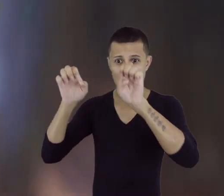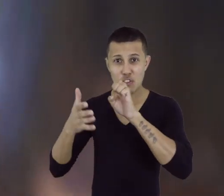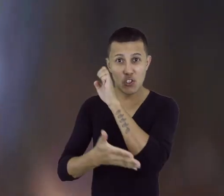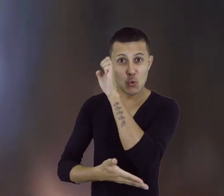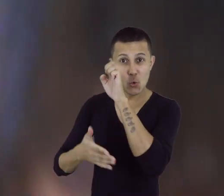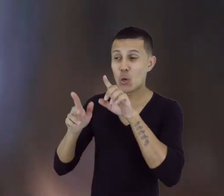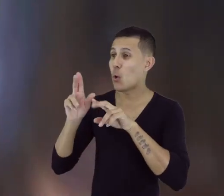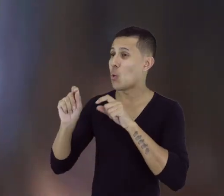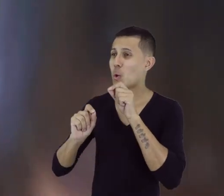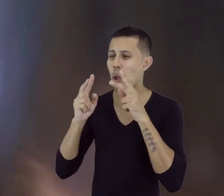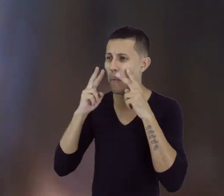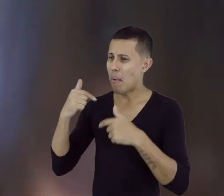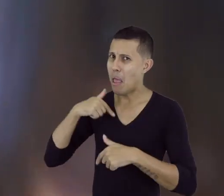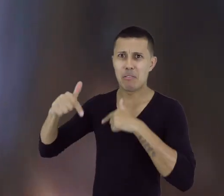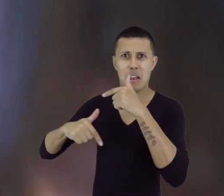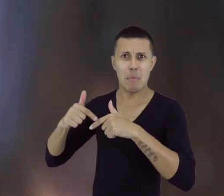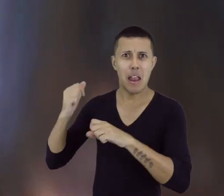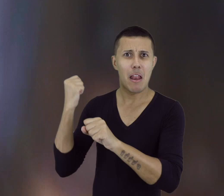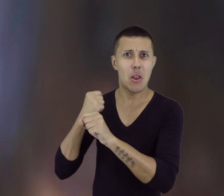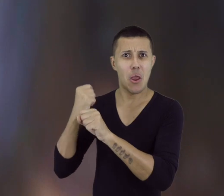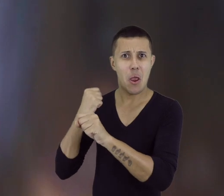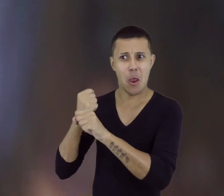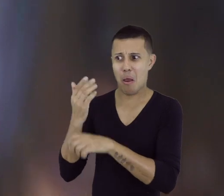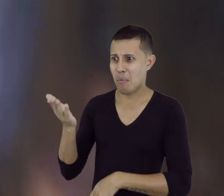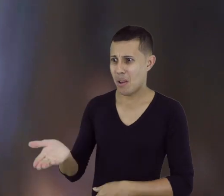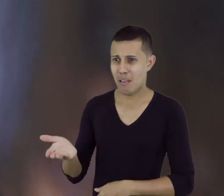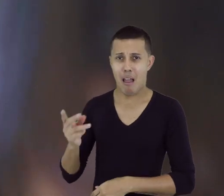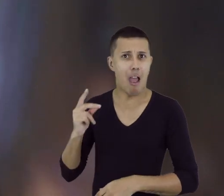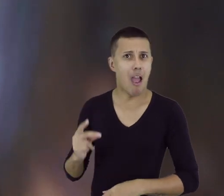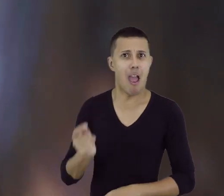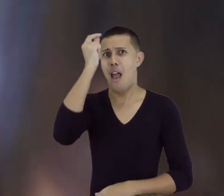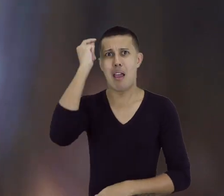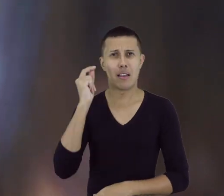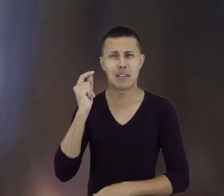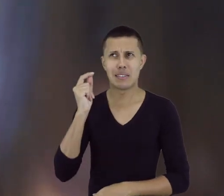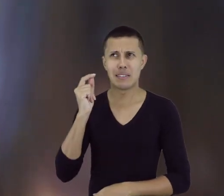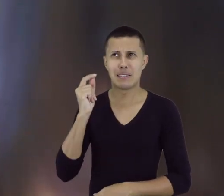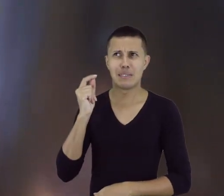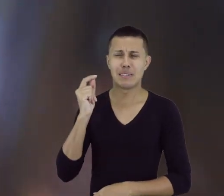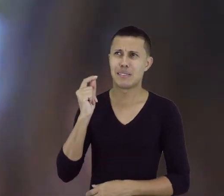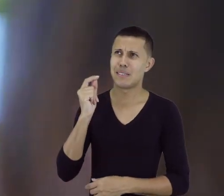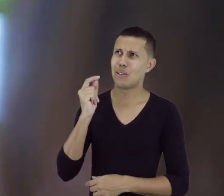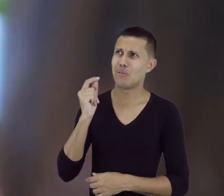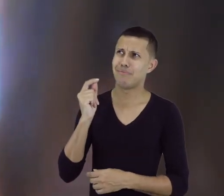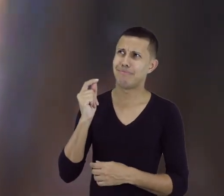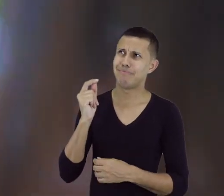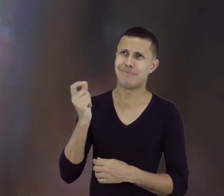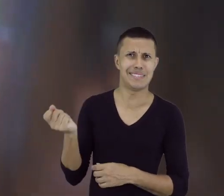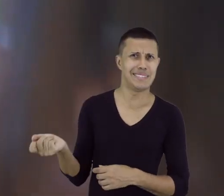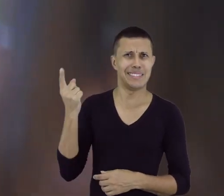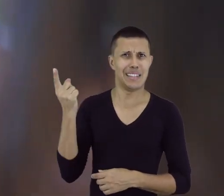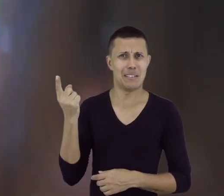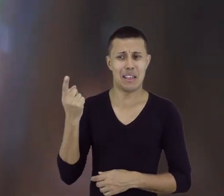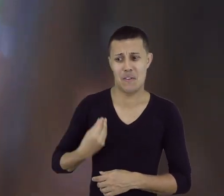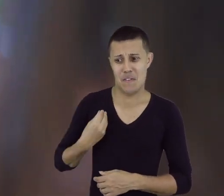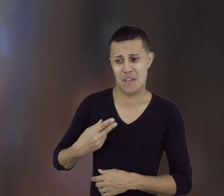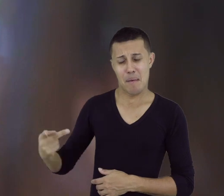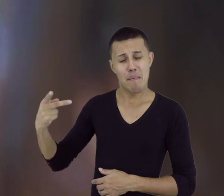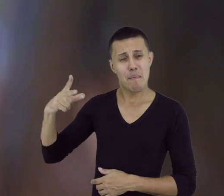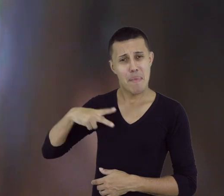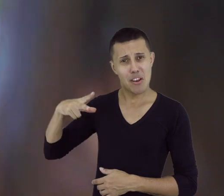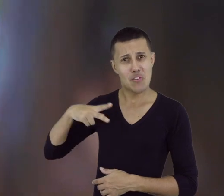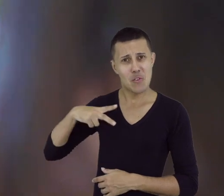eu via aquilo, putz, é o que eu me vejo trabalhando em obra. E de repente, do dia para a noite, aquilo parou de fazer sentido. Mas essa história de vida